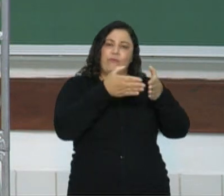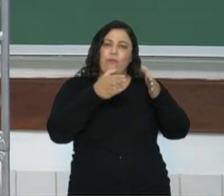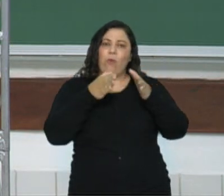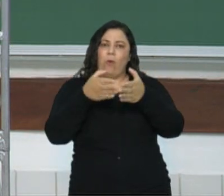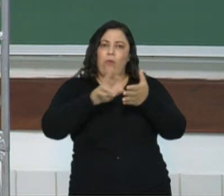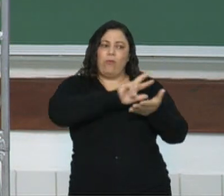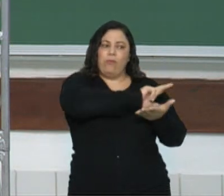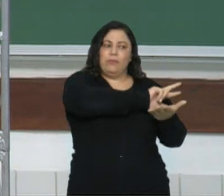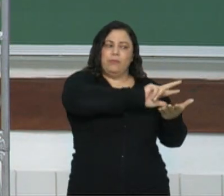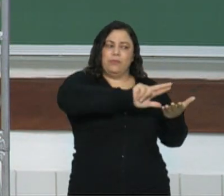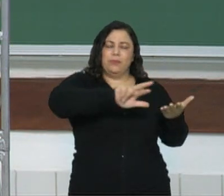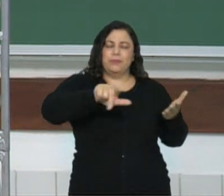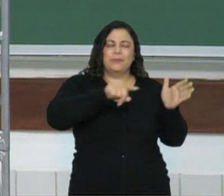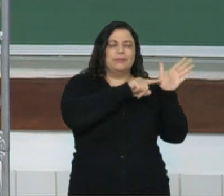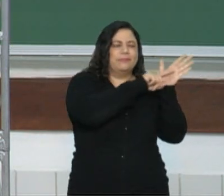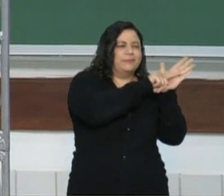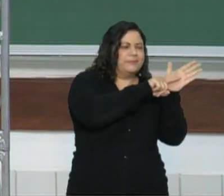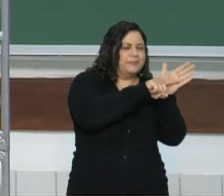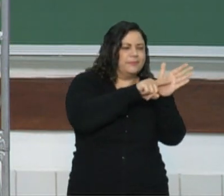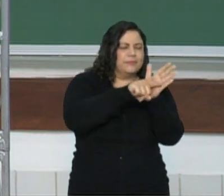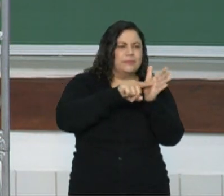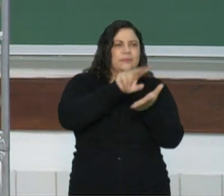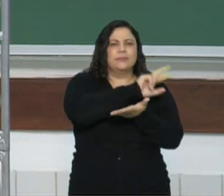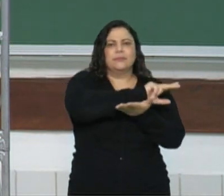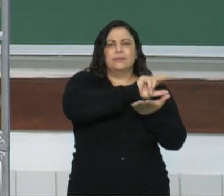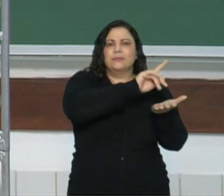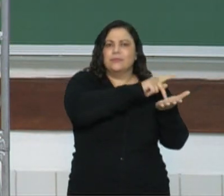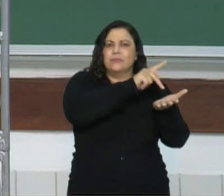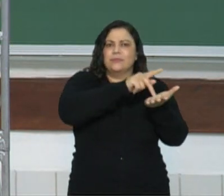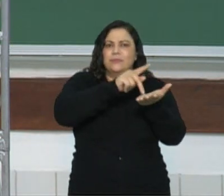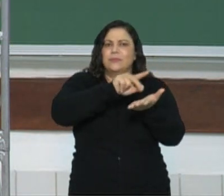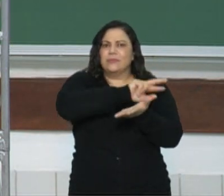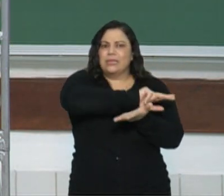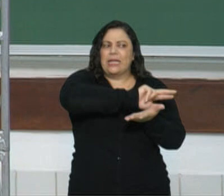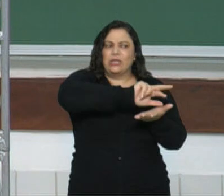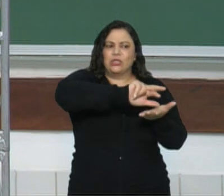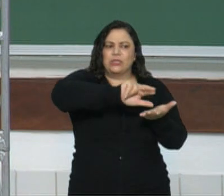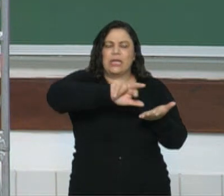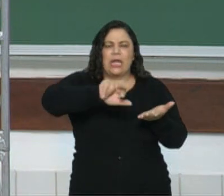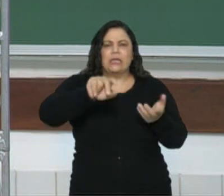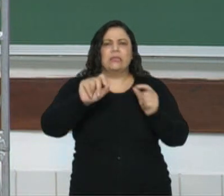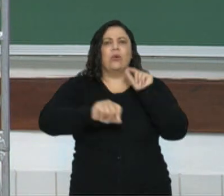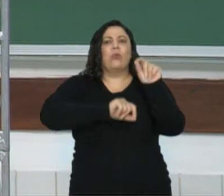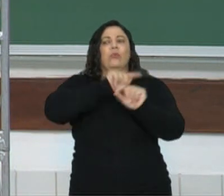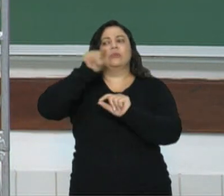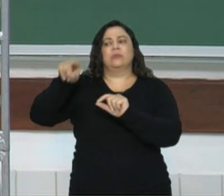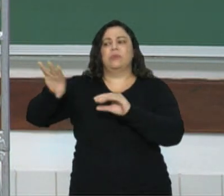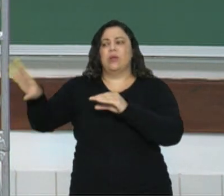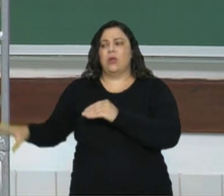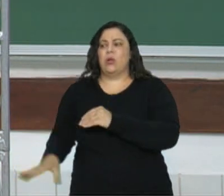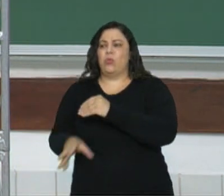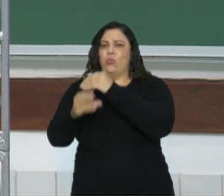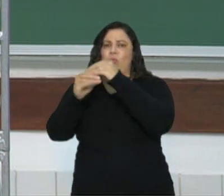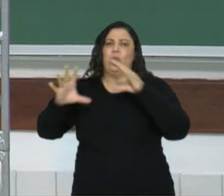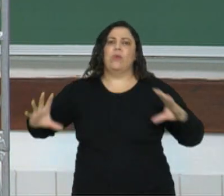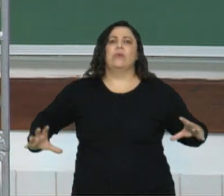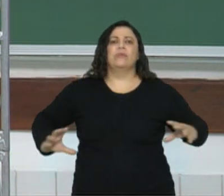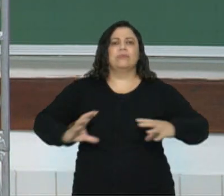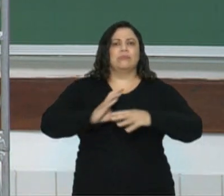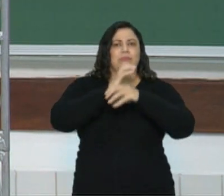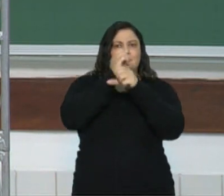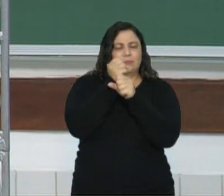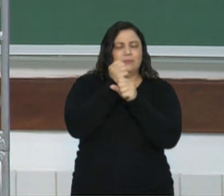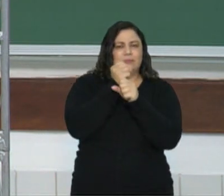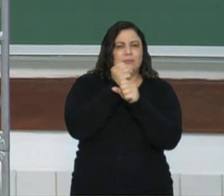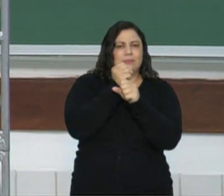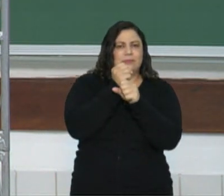pedaços analisou a verdade de cada um, como fazer com cada um, agora vem a síntese junta, no que junta é